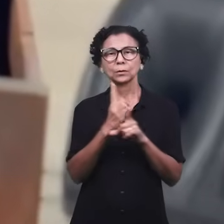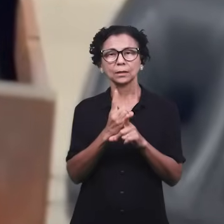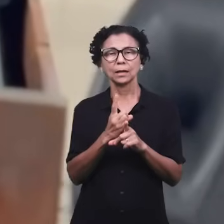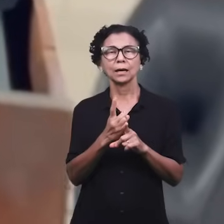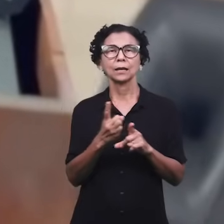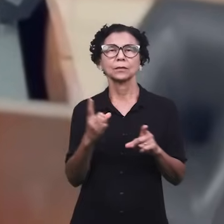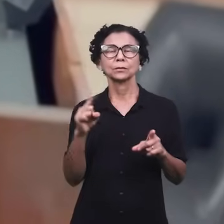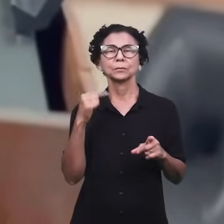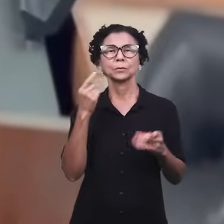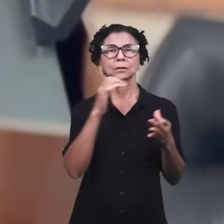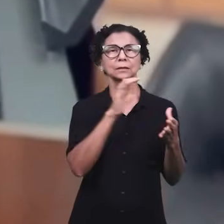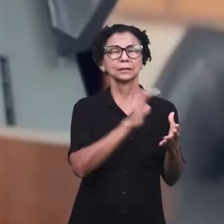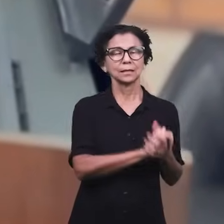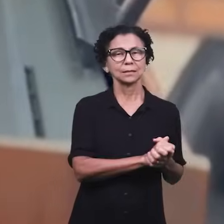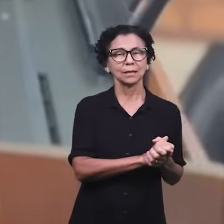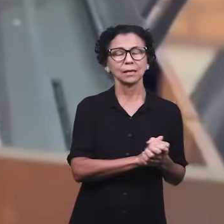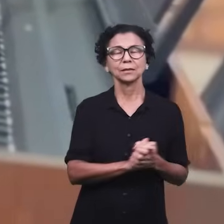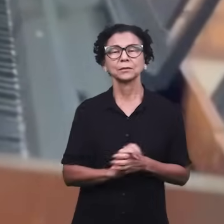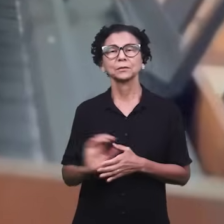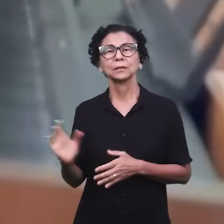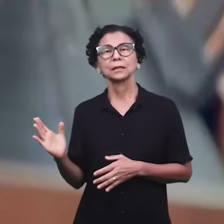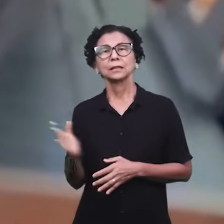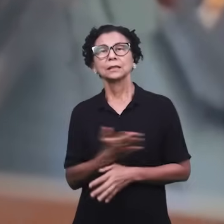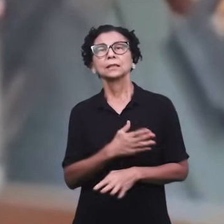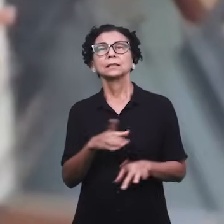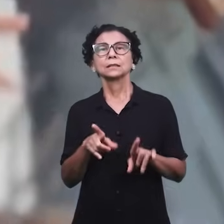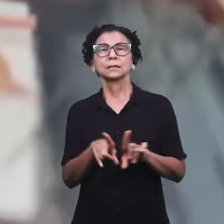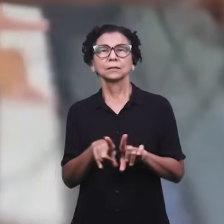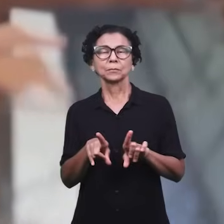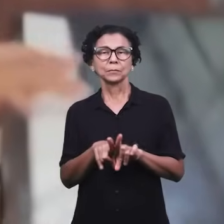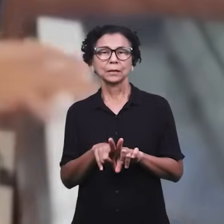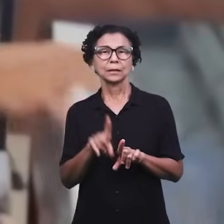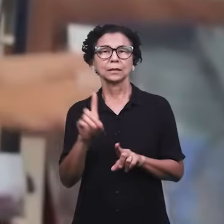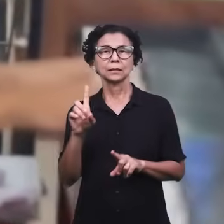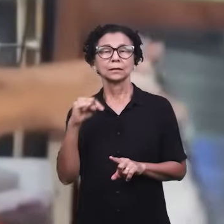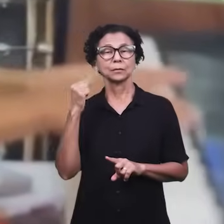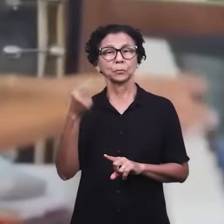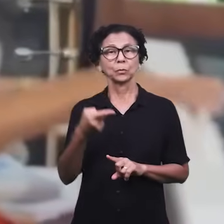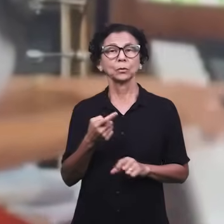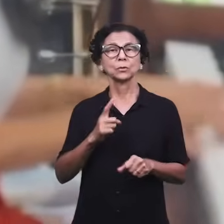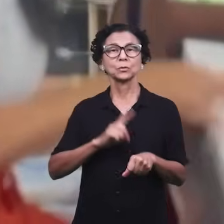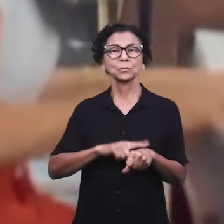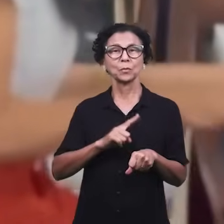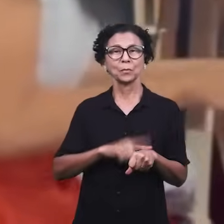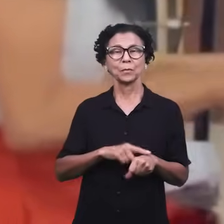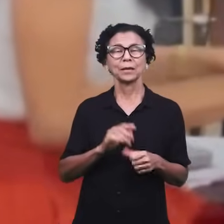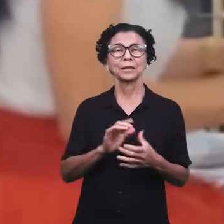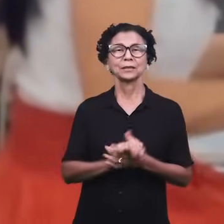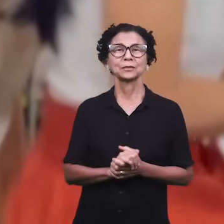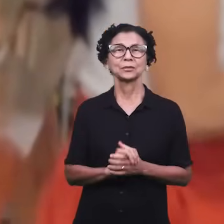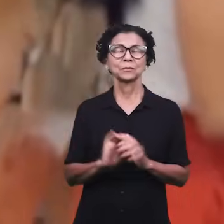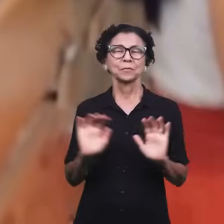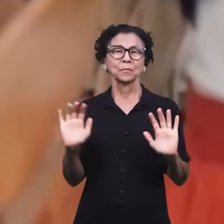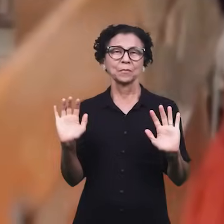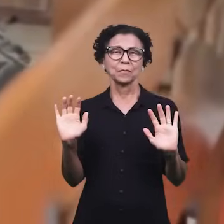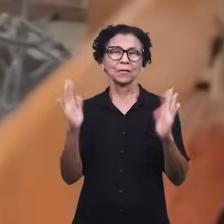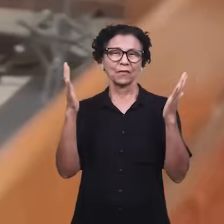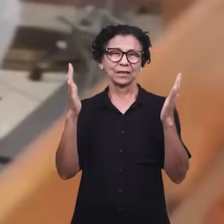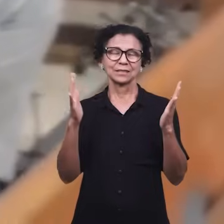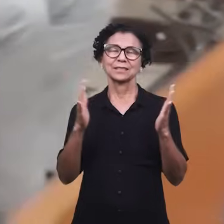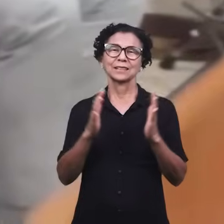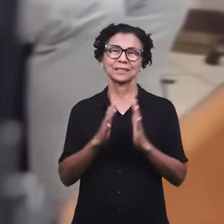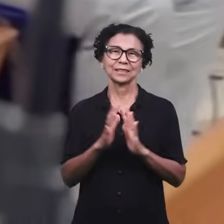bênção. Depois do culto, aqui da reunião, nós tivemos um momento de confraternização, onde eles também estiveram ali